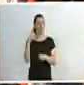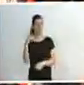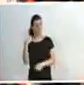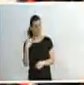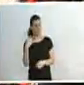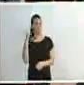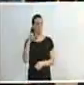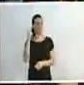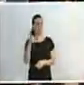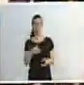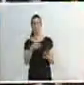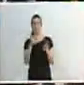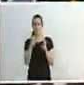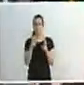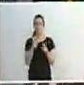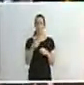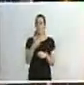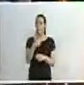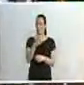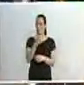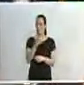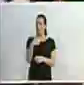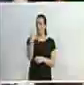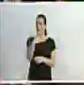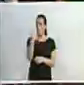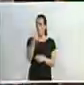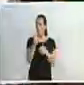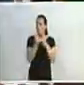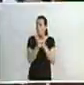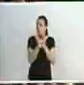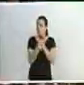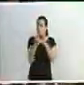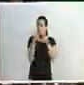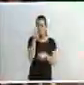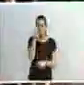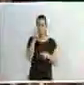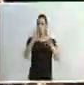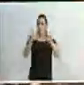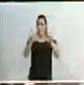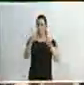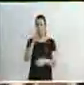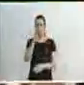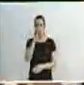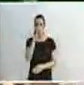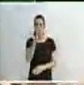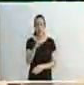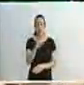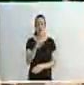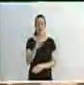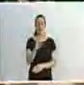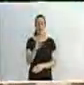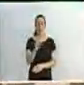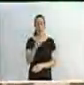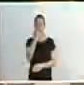na manhã de hoje. Por mais de 20 horas que nós estivemos acompanhando, principalmente o eco, esse